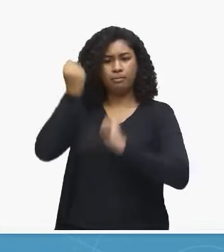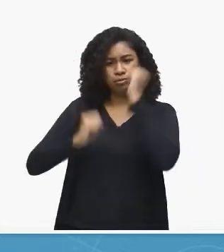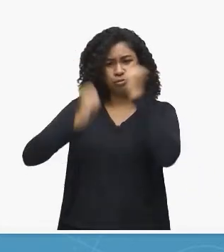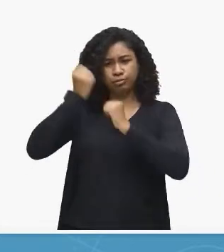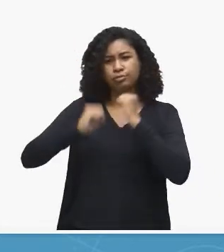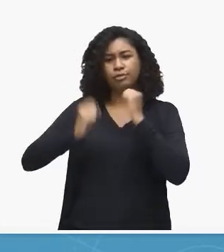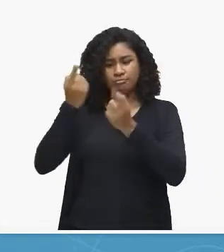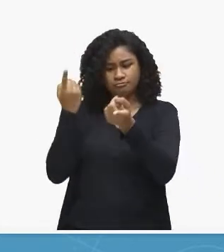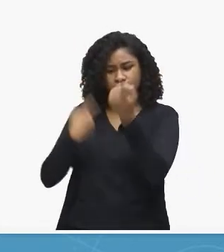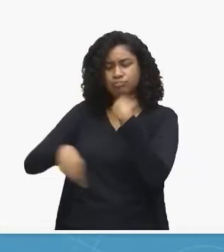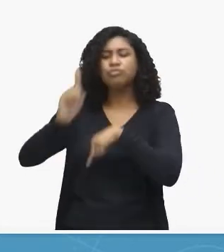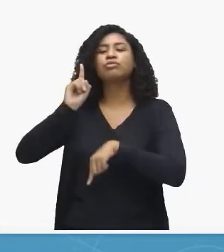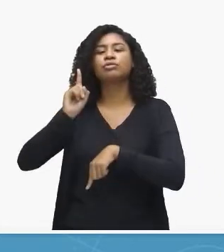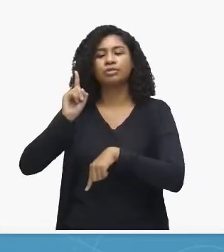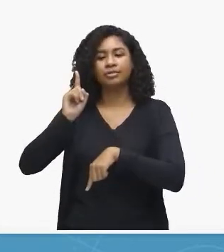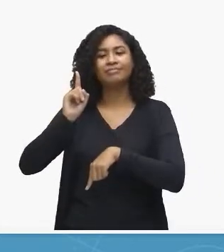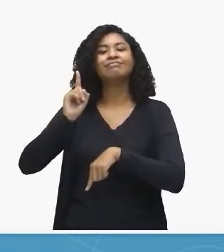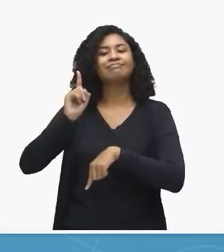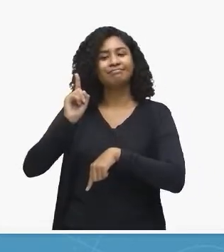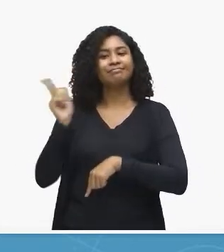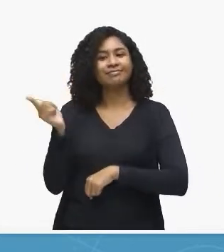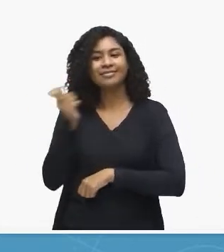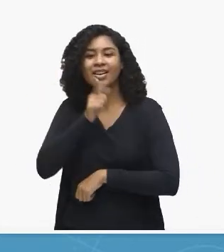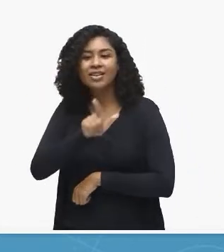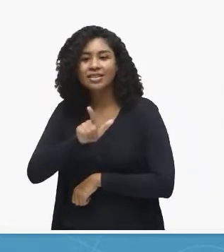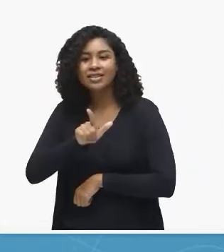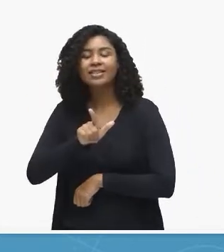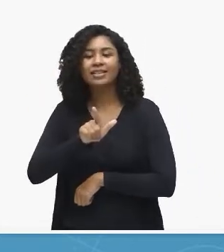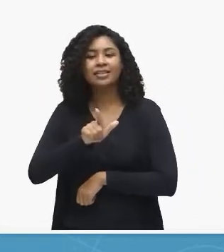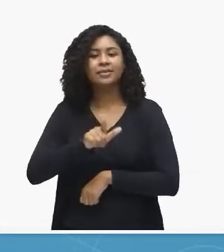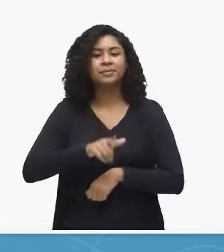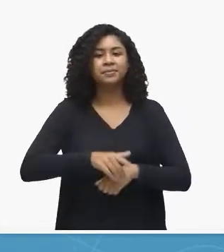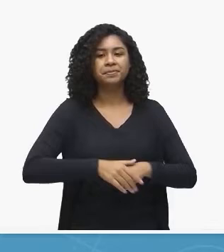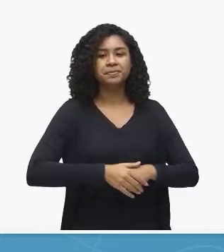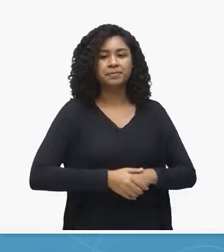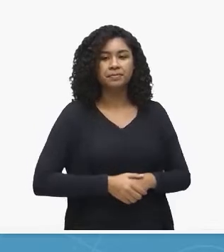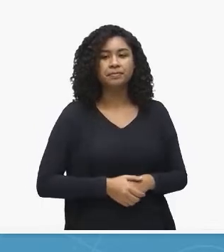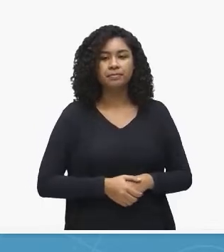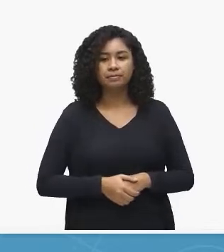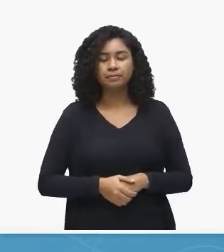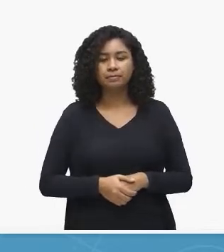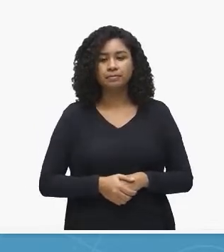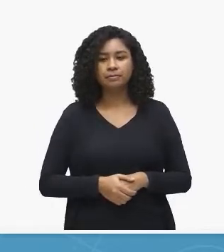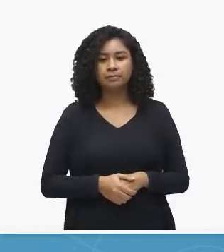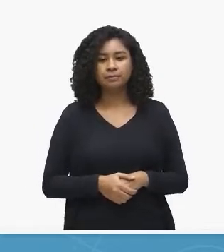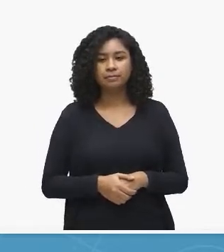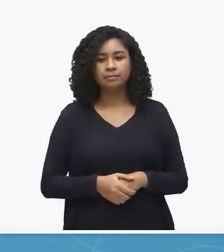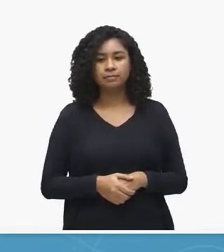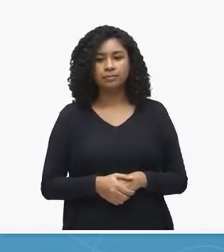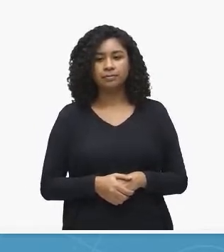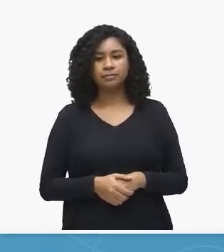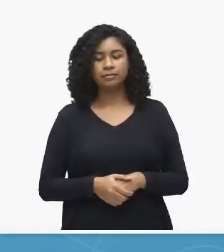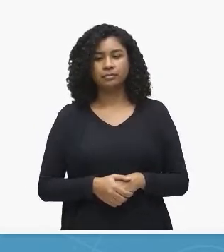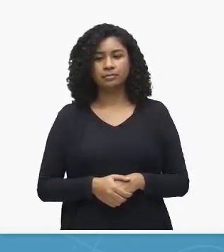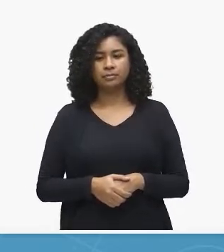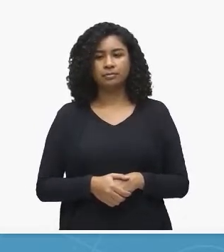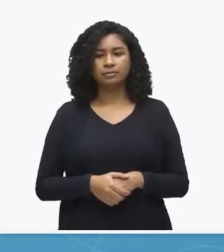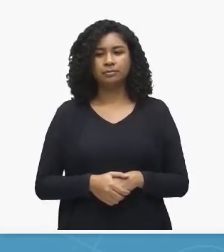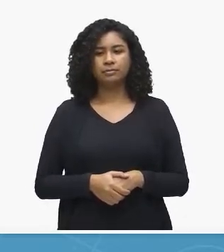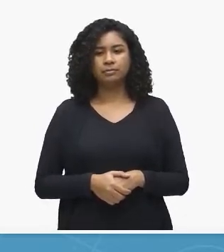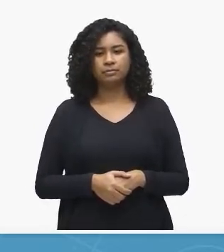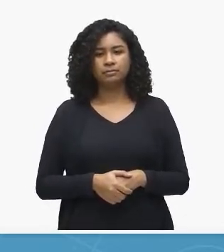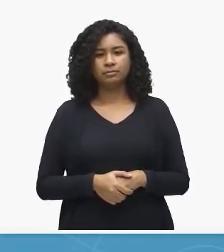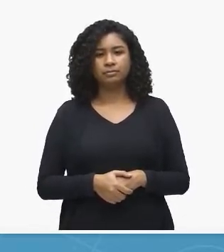Lorena, riquíssimas em ferro e carvão, e vai declarar aí um revanchismo entre a Alemanha e a